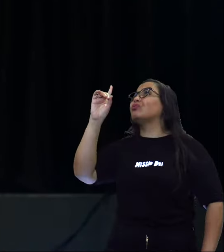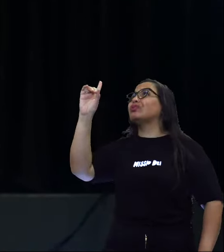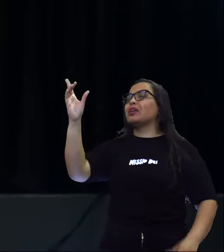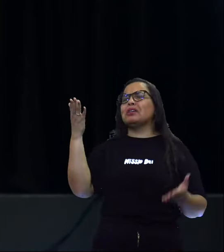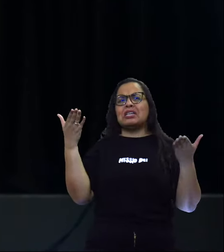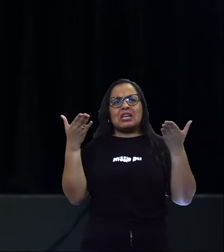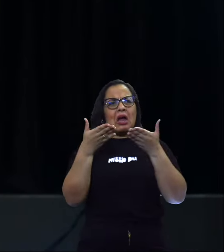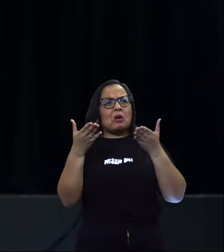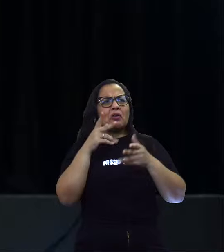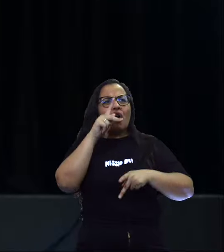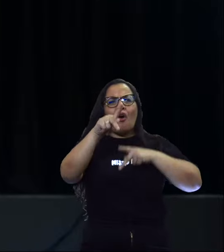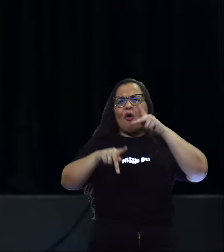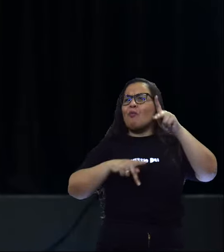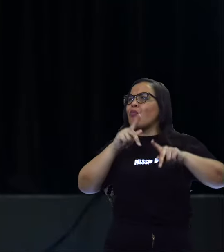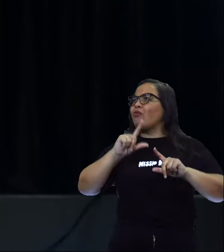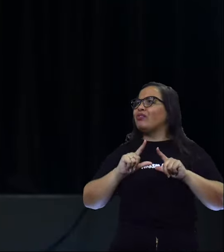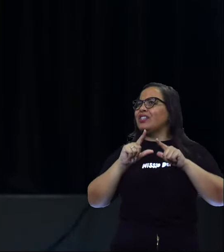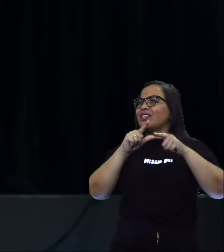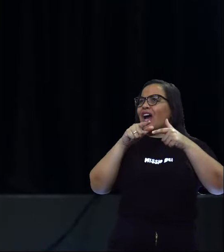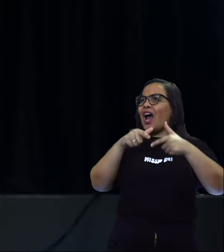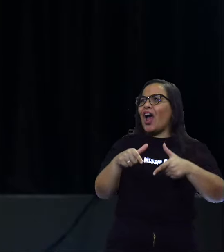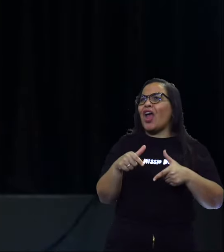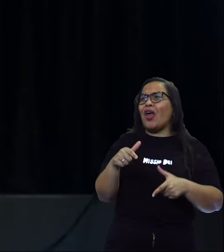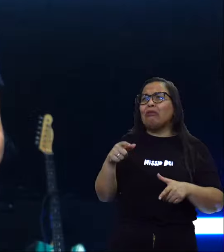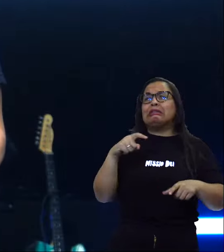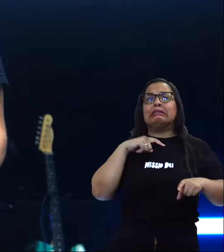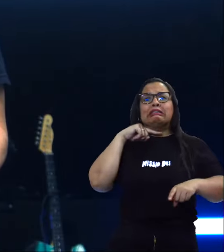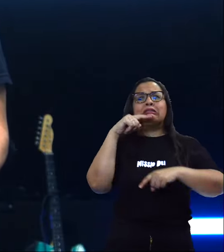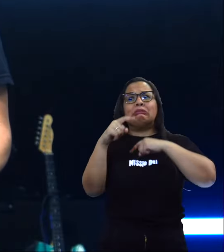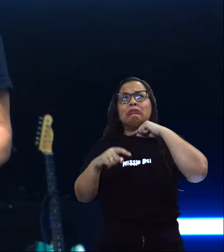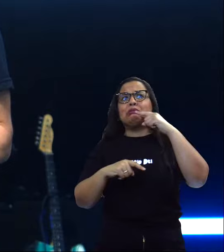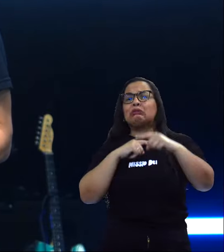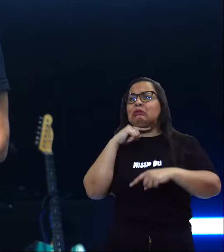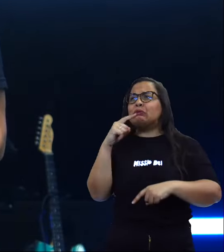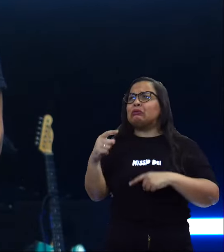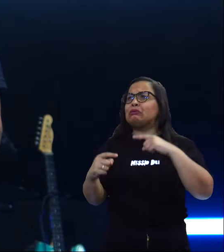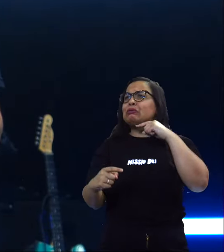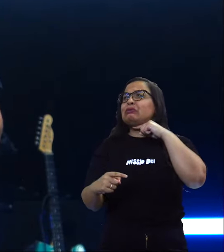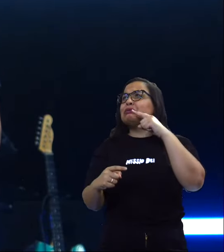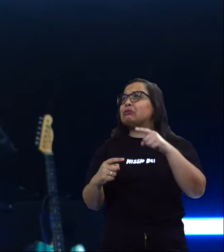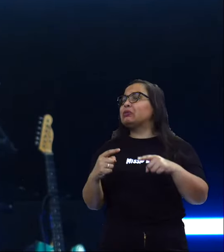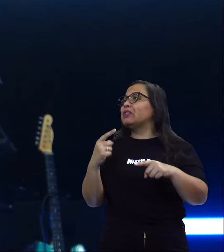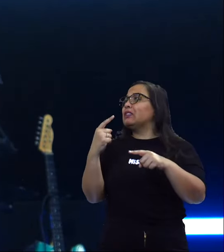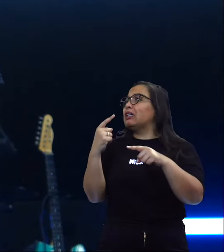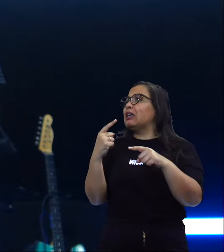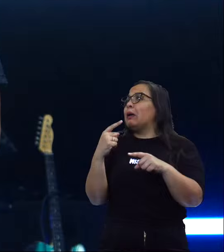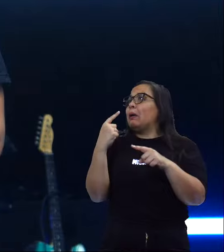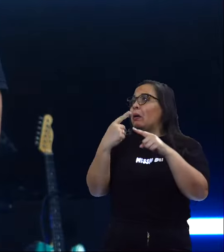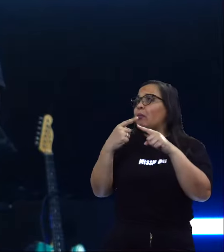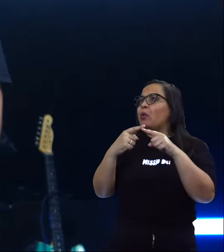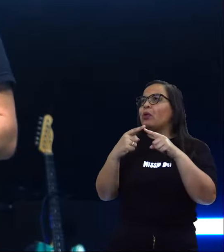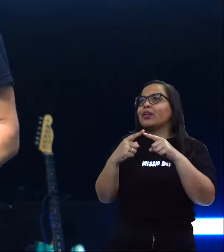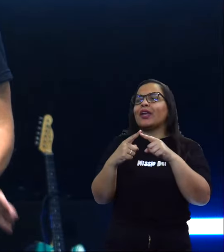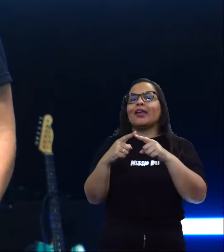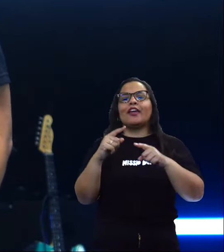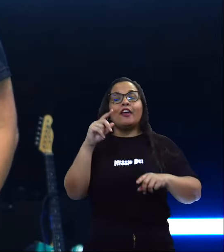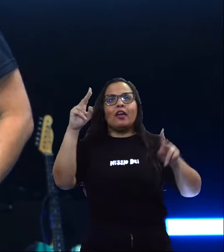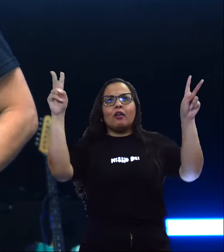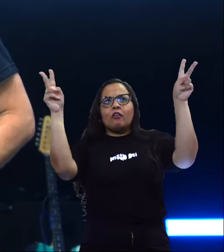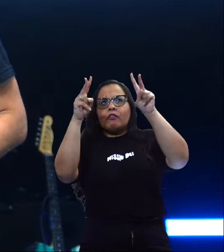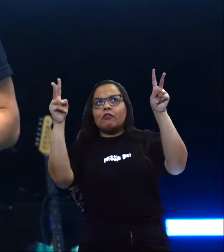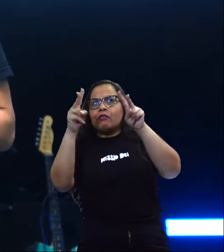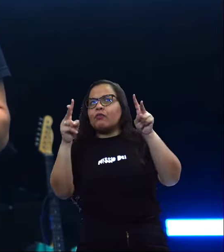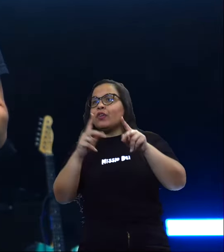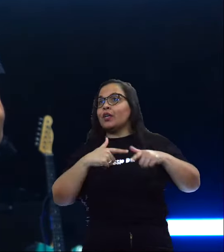que iria sim dar a conquista da terra prometida para esse mesmo povo. O povo complicado, mas não são tão diferentes de